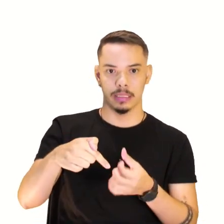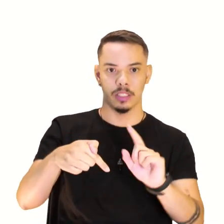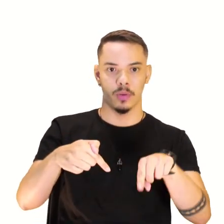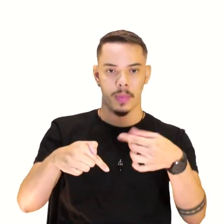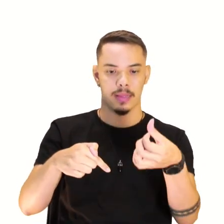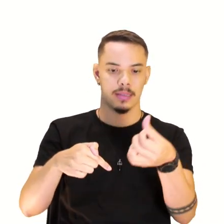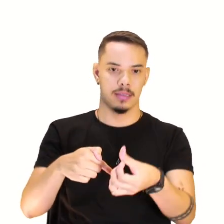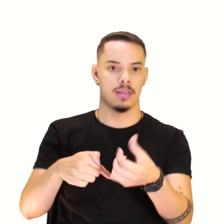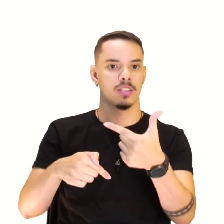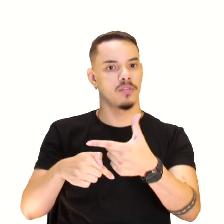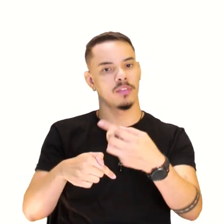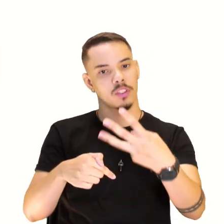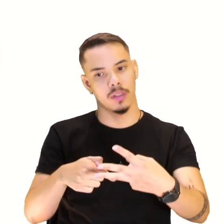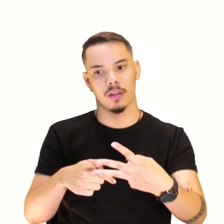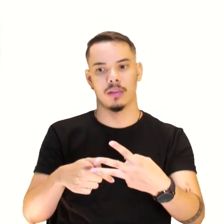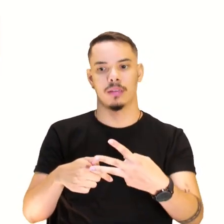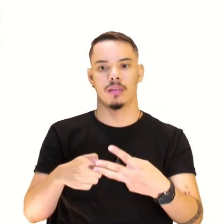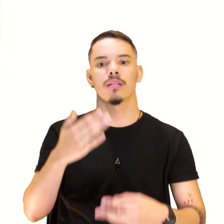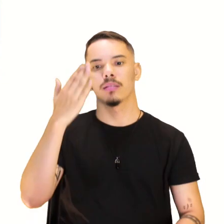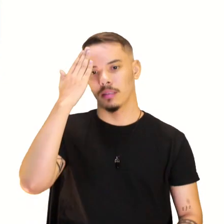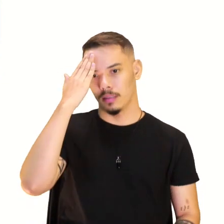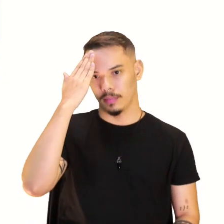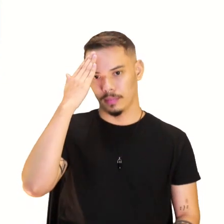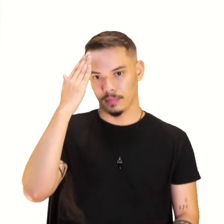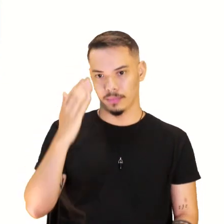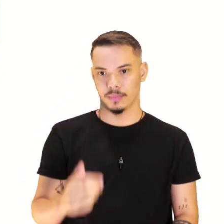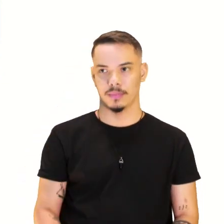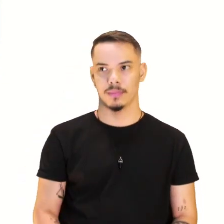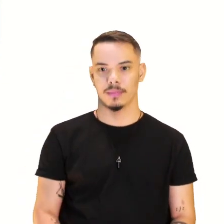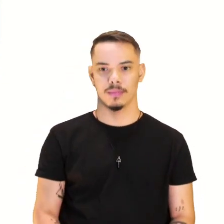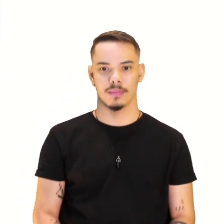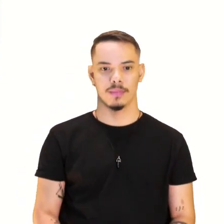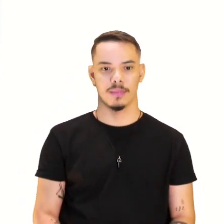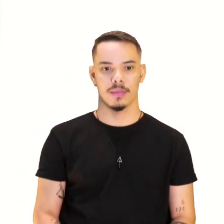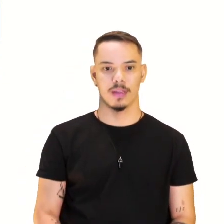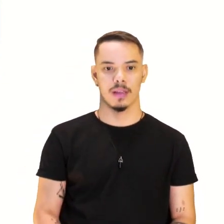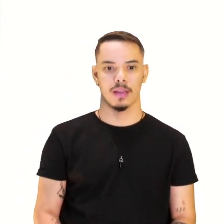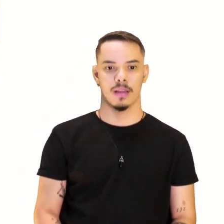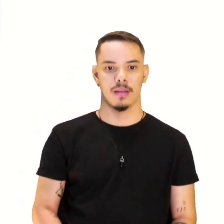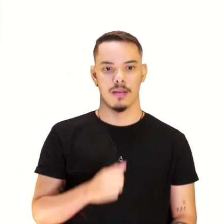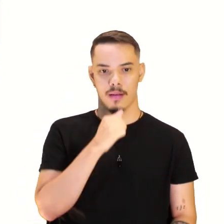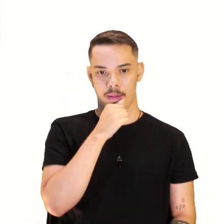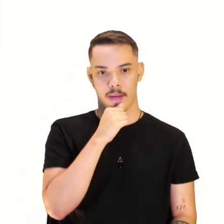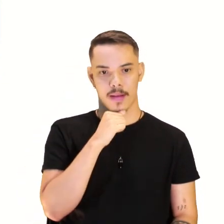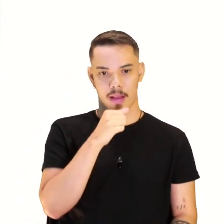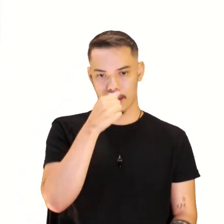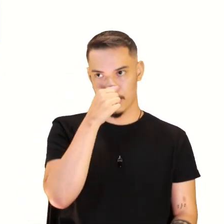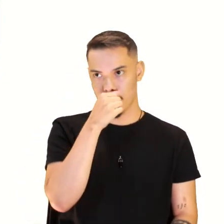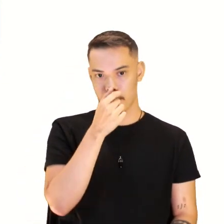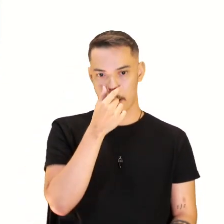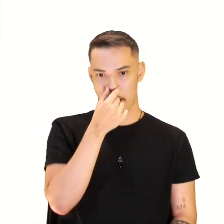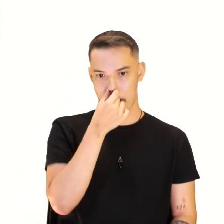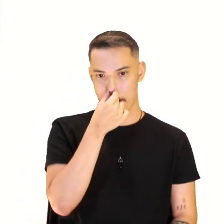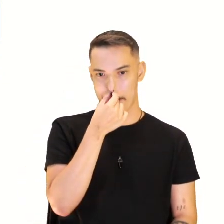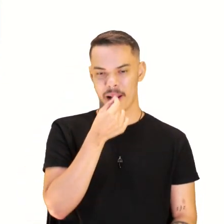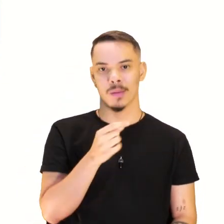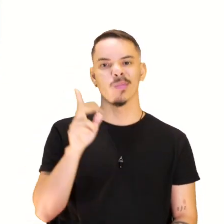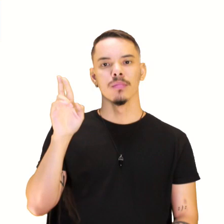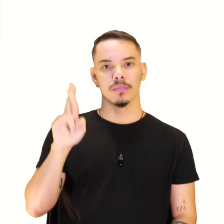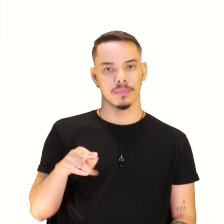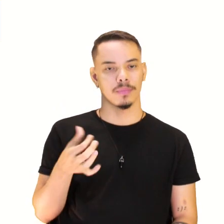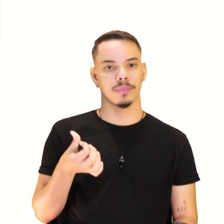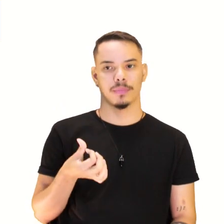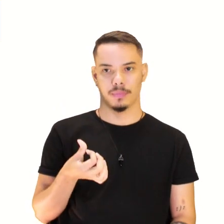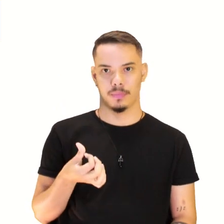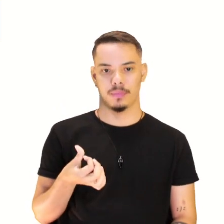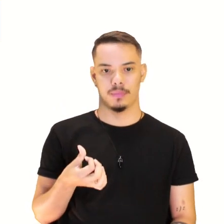6, 23. Ah, então já sei que a razão é 6, ó, porque fizemos o A2 menos o A1 e deu